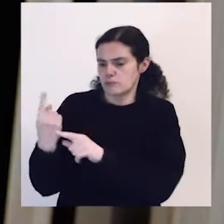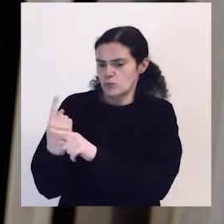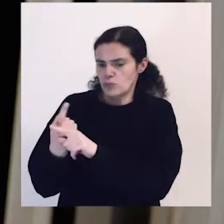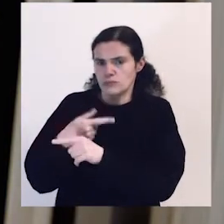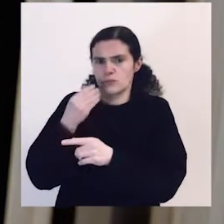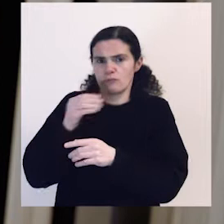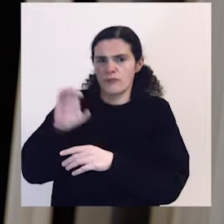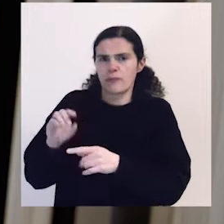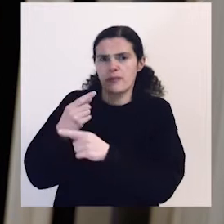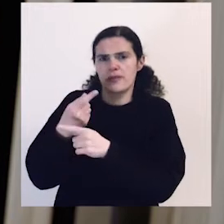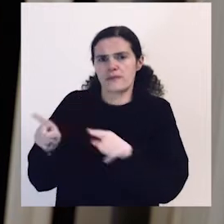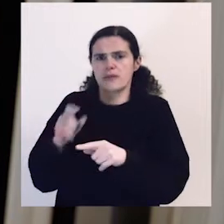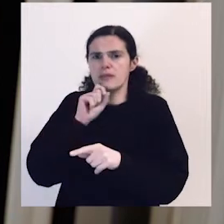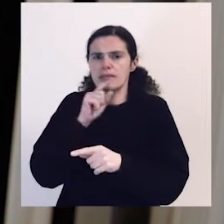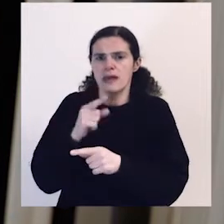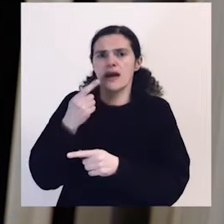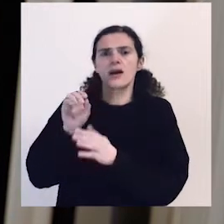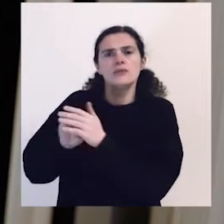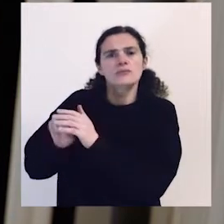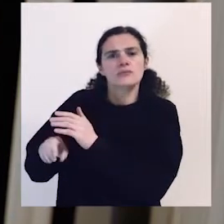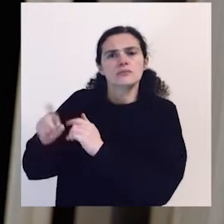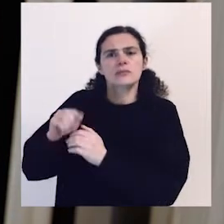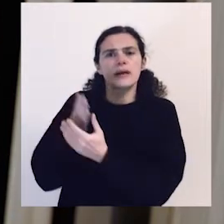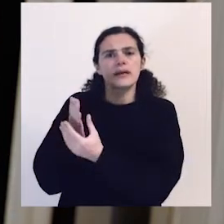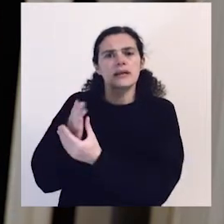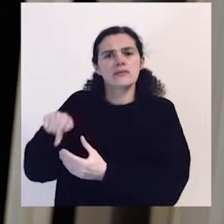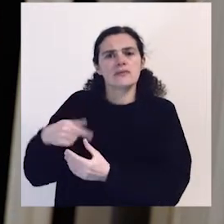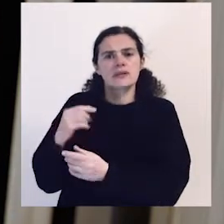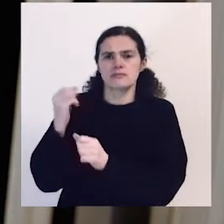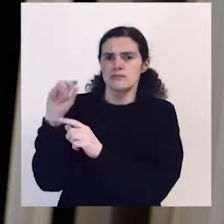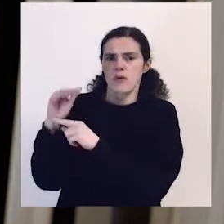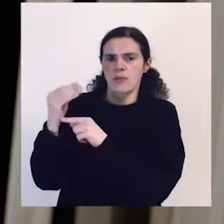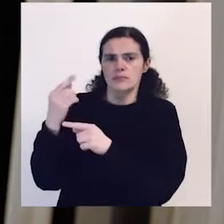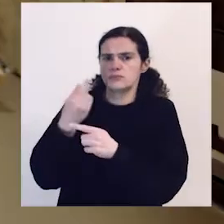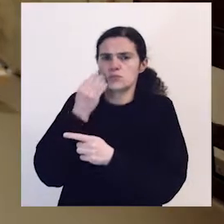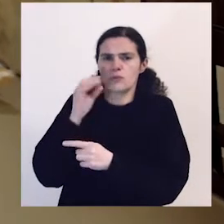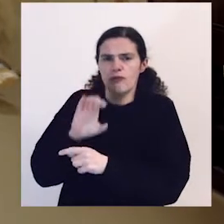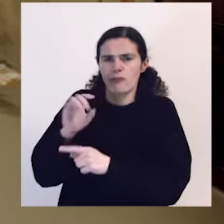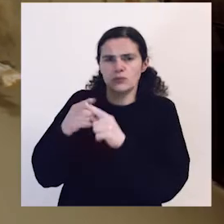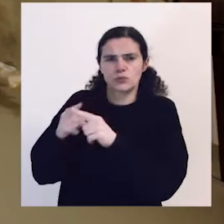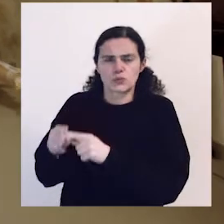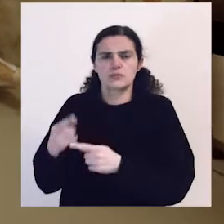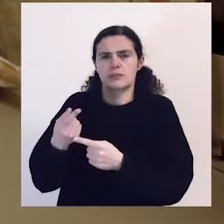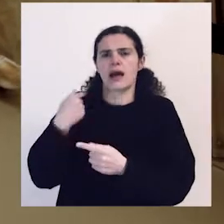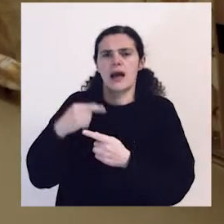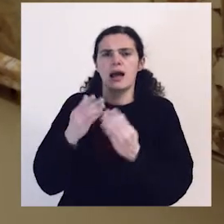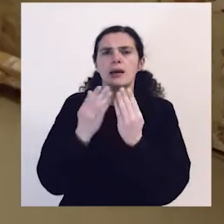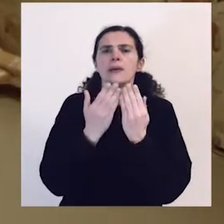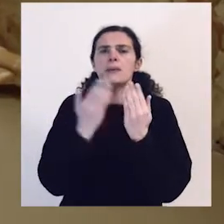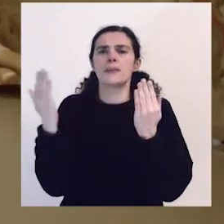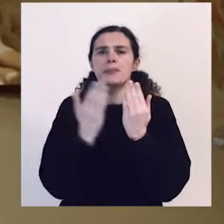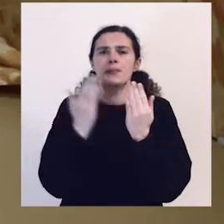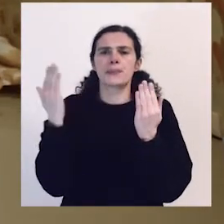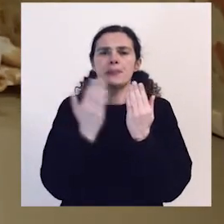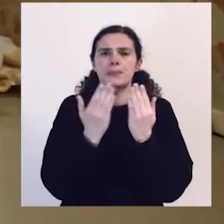diferentes soluções para o armazenamento e arquivo destas obras de natureza tão diversa. Temos biombos verticais